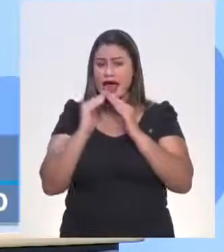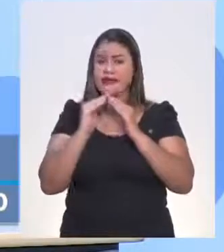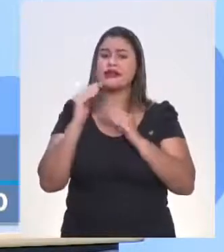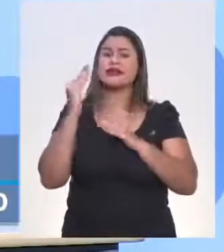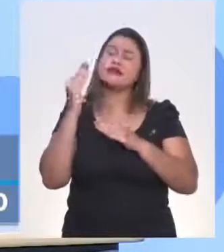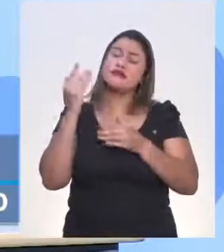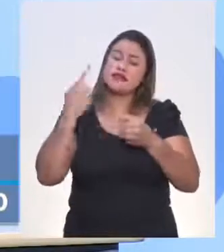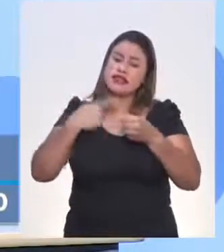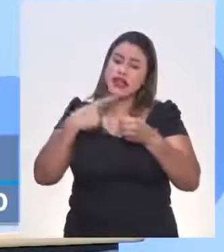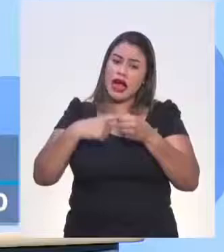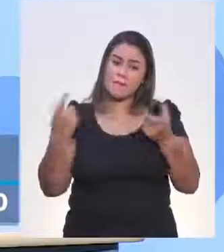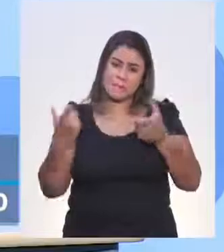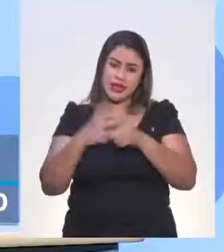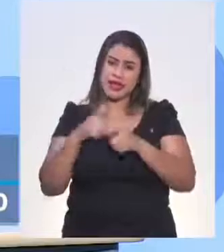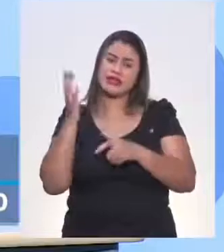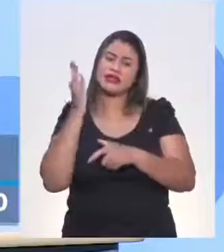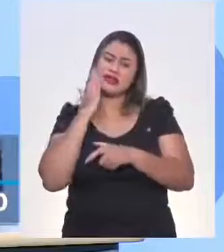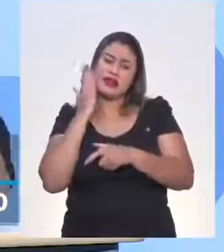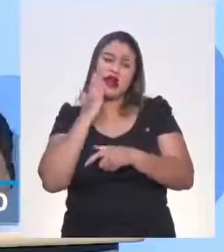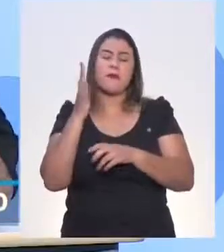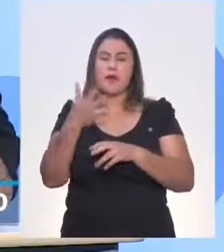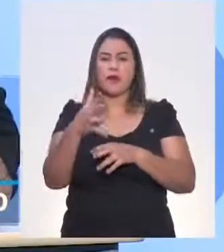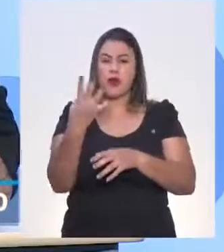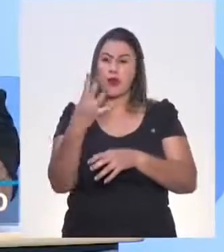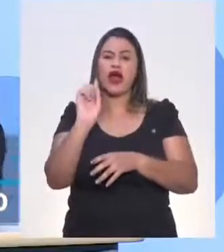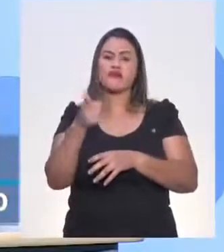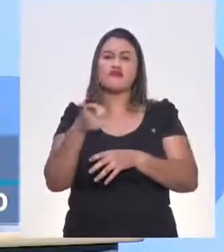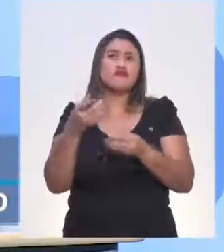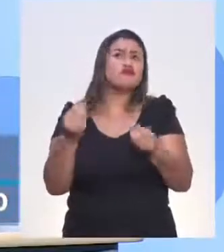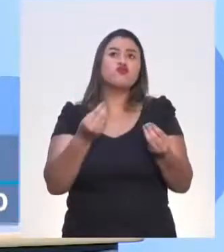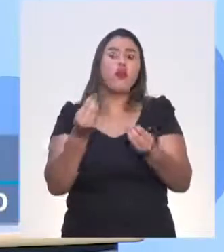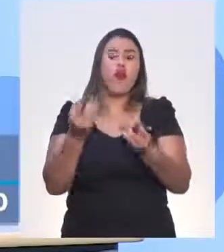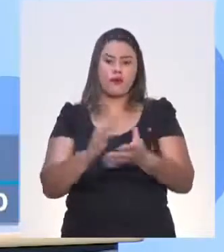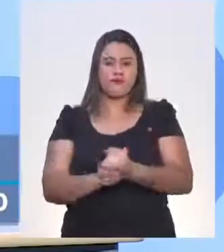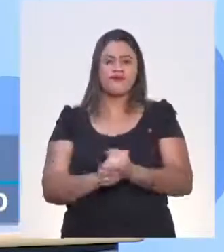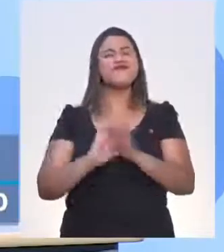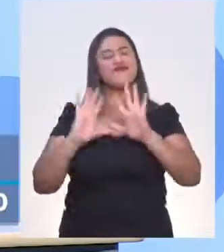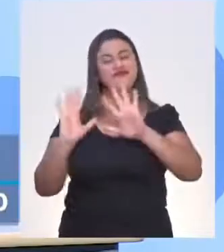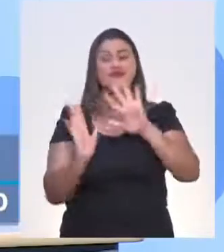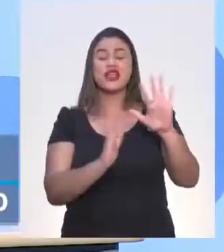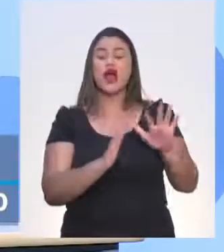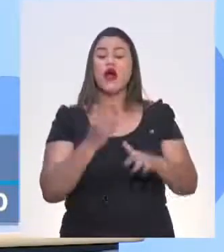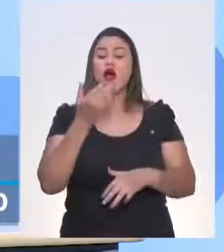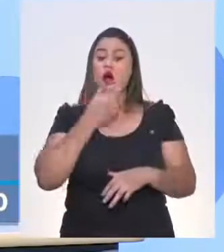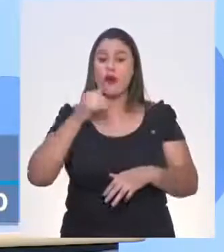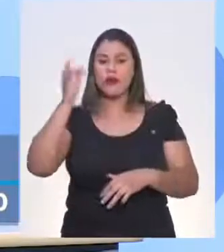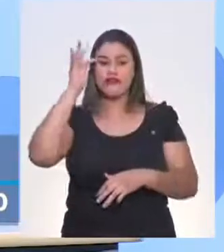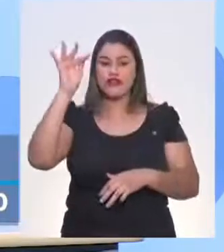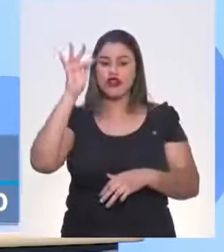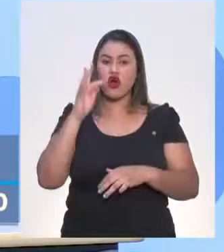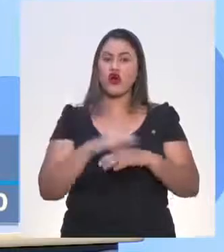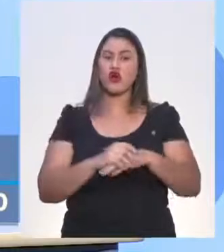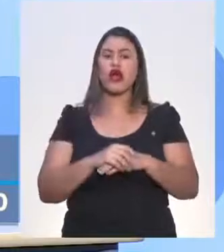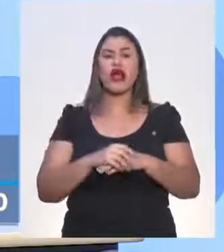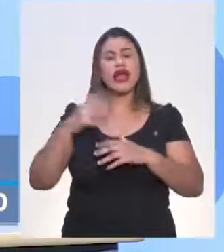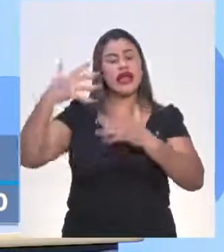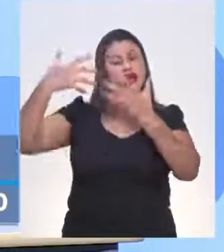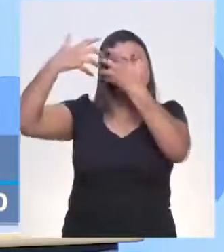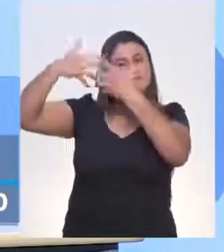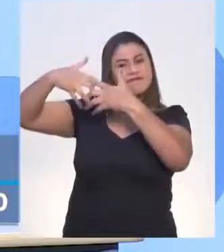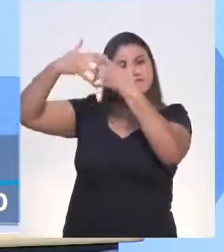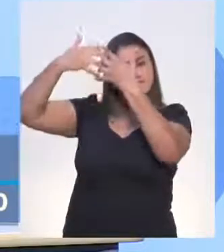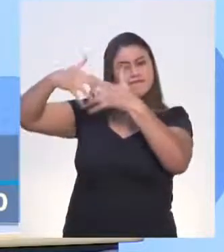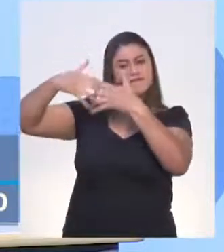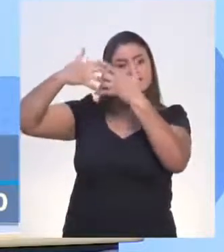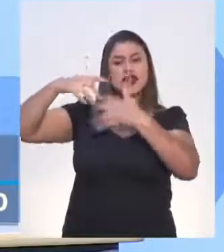saber qual é o tamanho de uma cidade de 4.000 habitantes, né? O Descartes, ele era, assim, um racionalista,